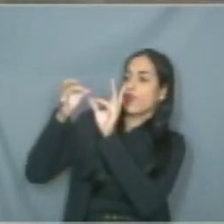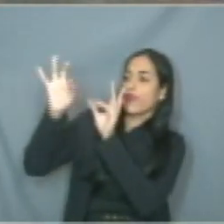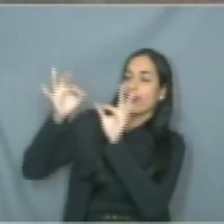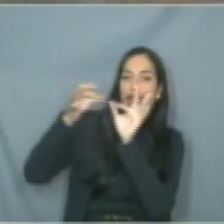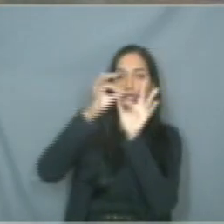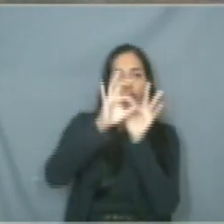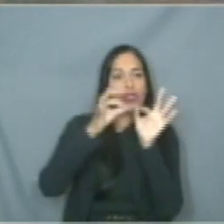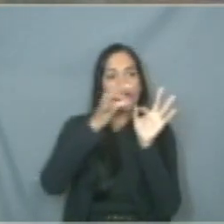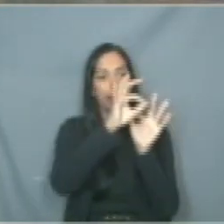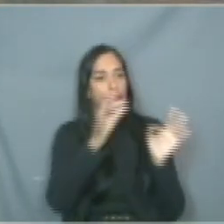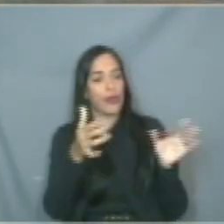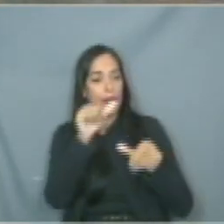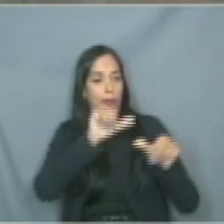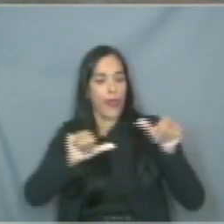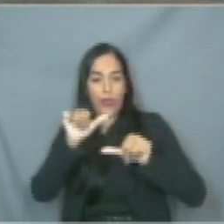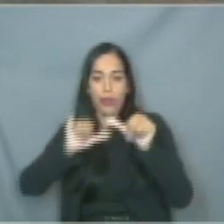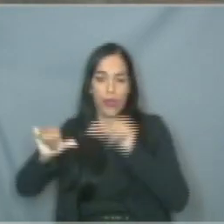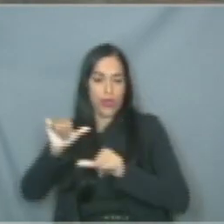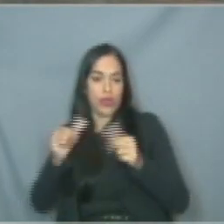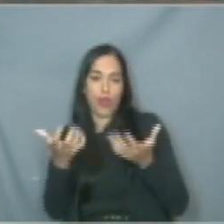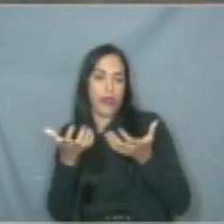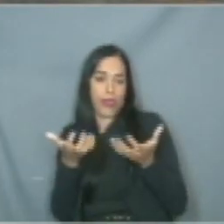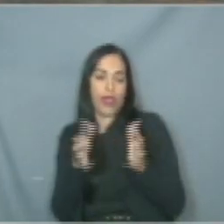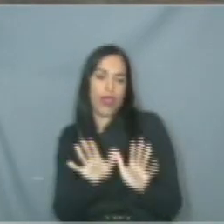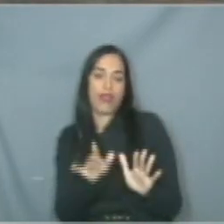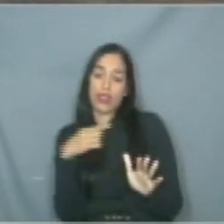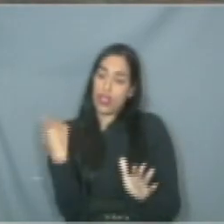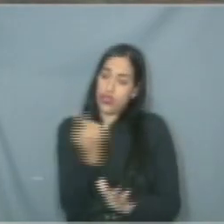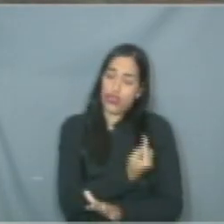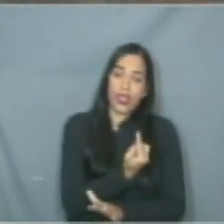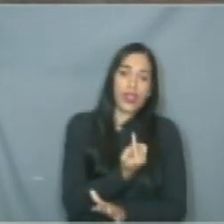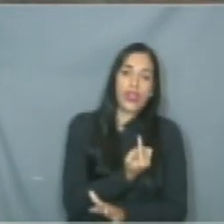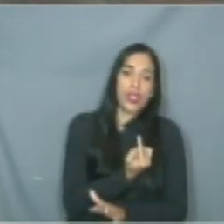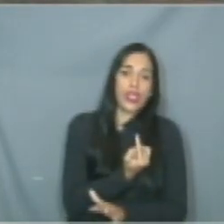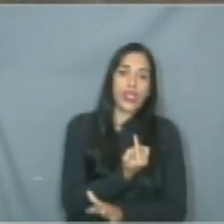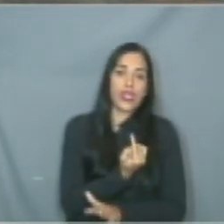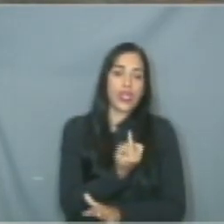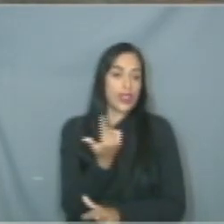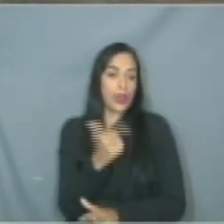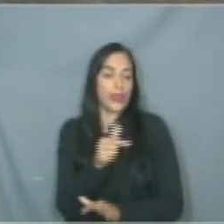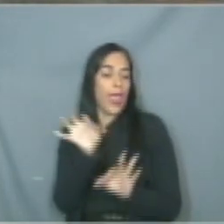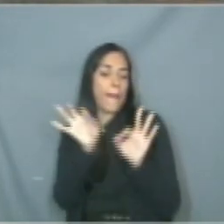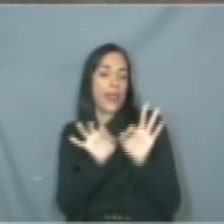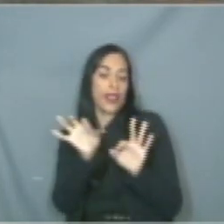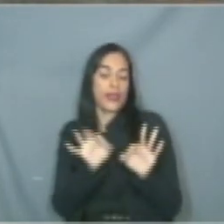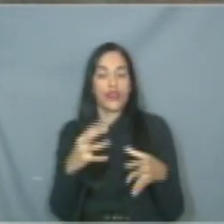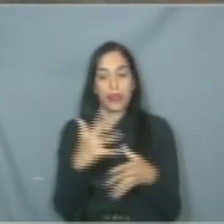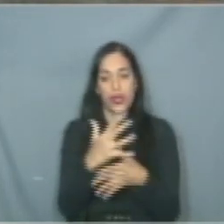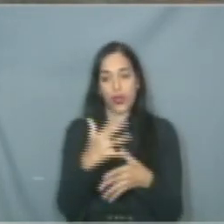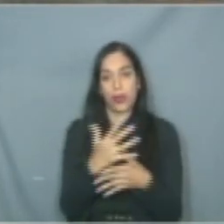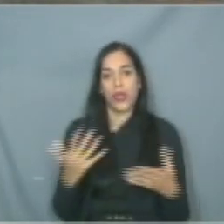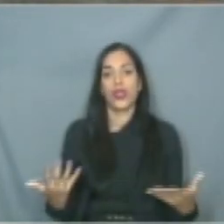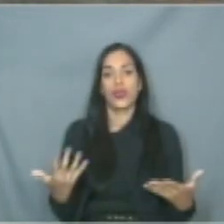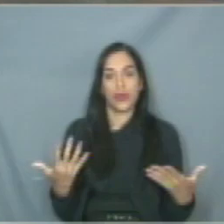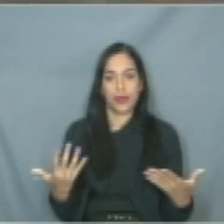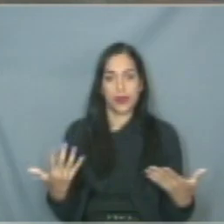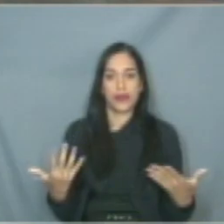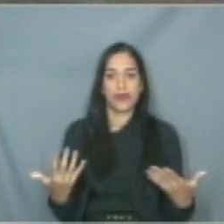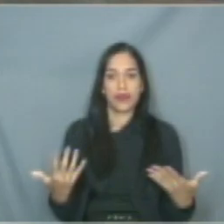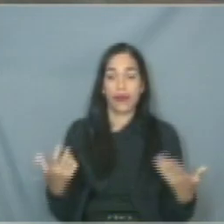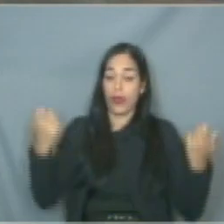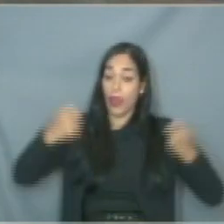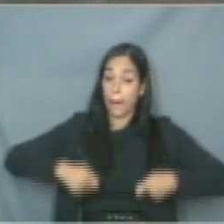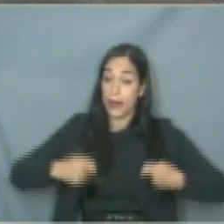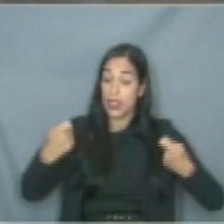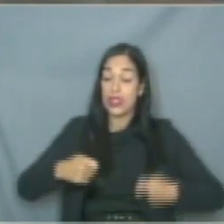aquele duto de uma forma como ela quer e a gente não tenha o mínimo de planejamento urbano. A gente